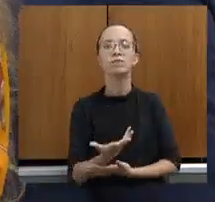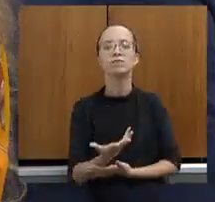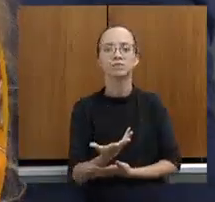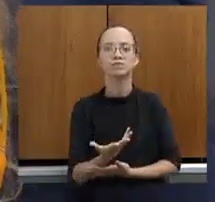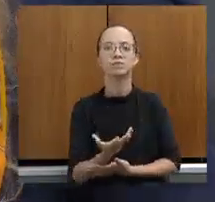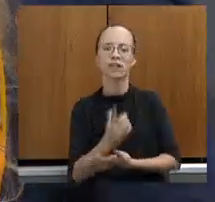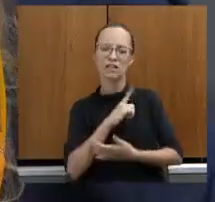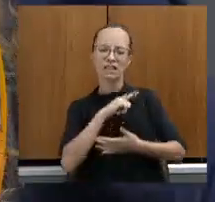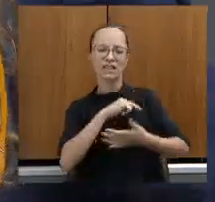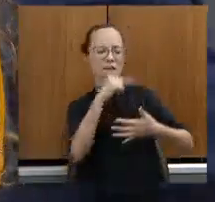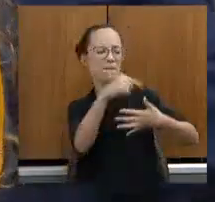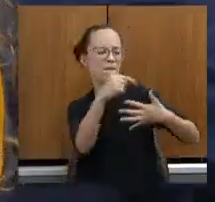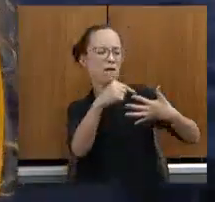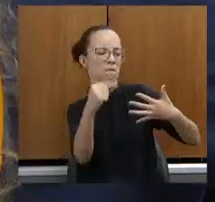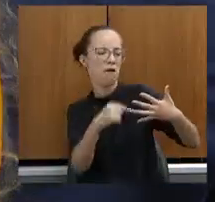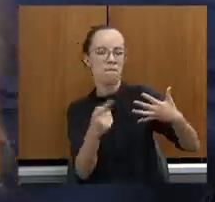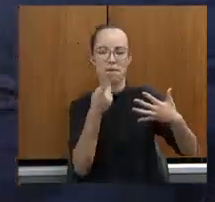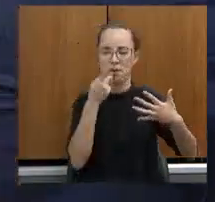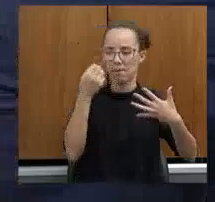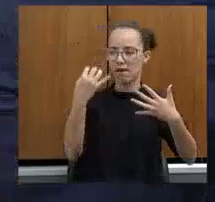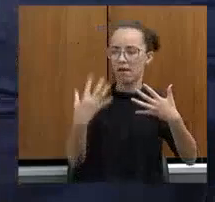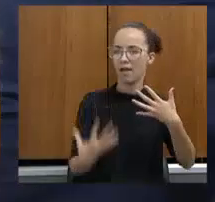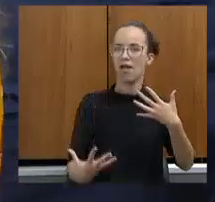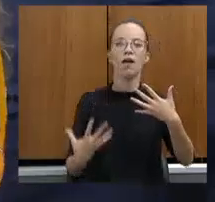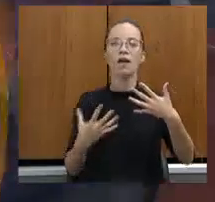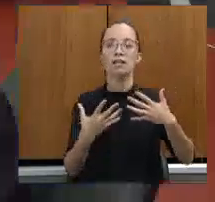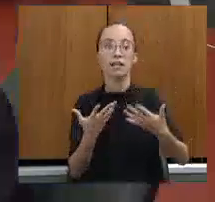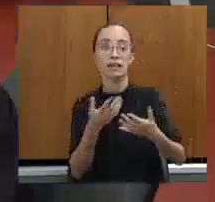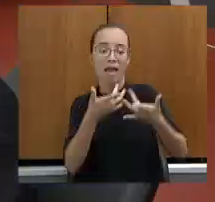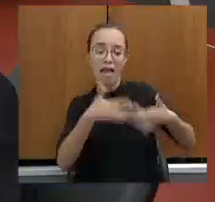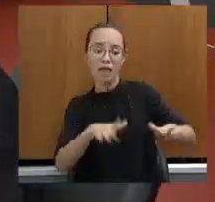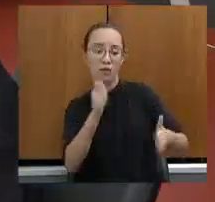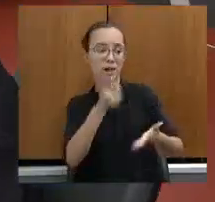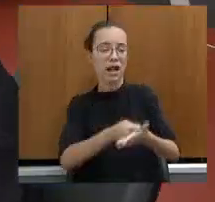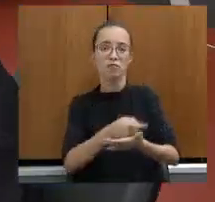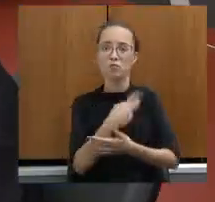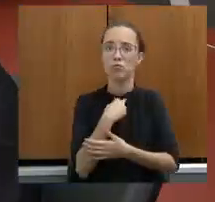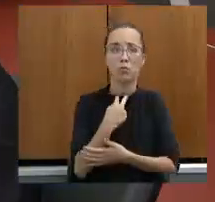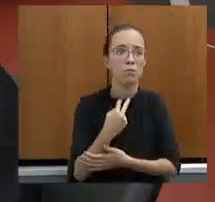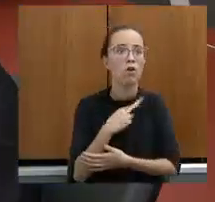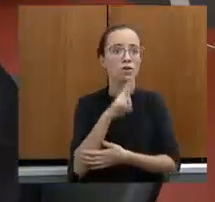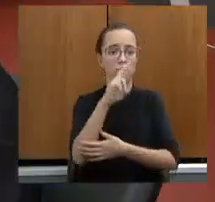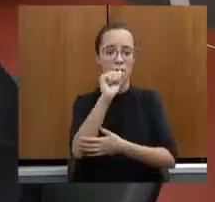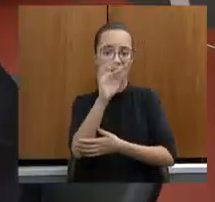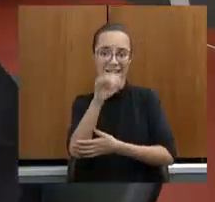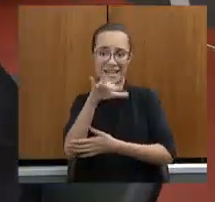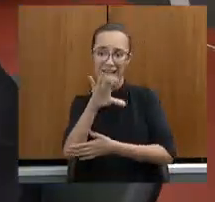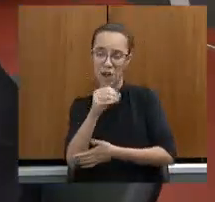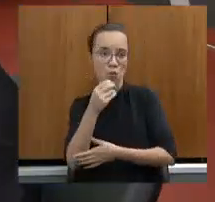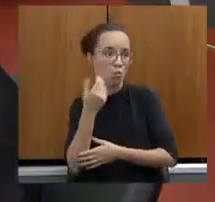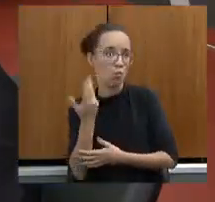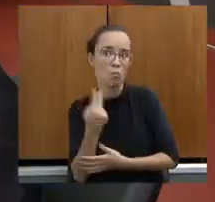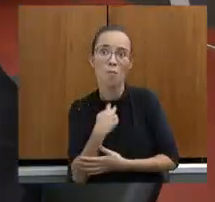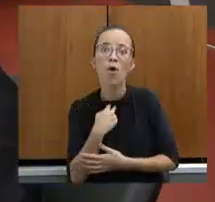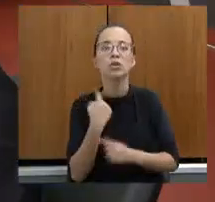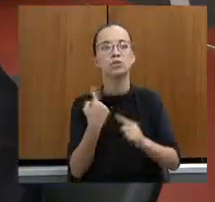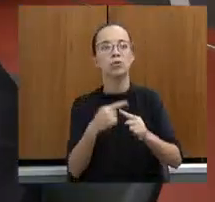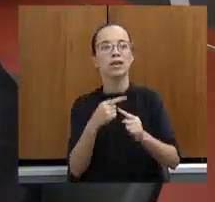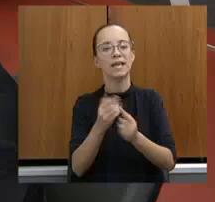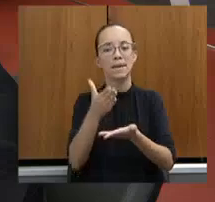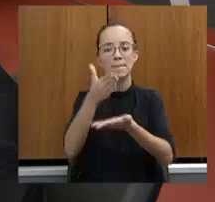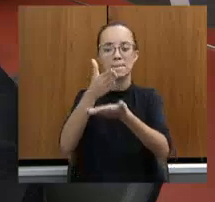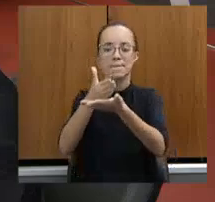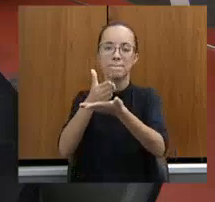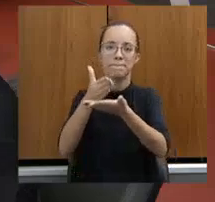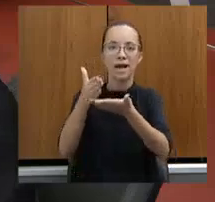é uma série de justificativas Inclusive essa pagar você não pode fazer o rateio porque a justificativa é que parte dessa